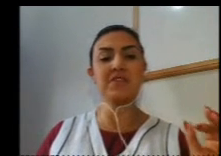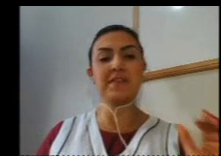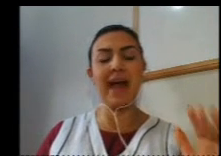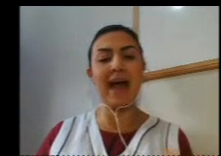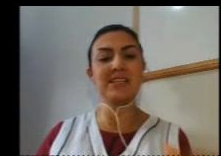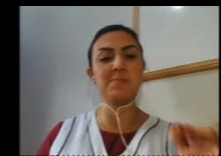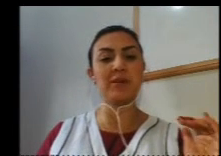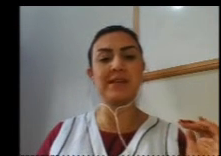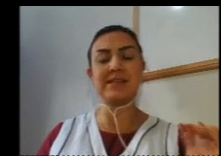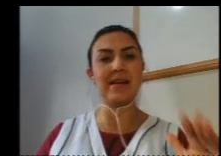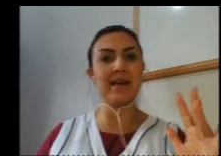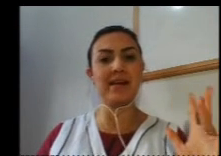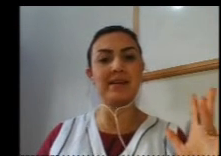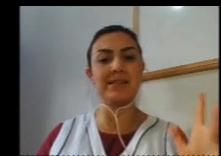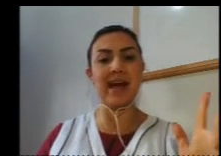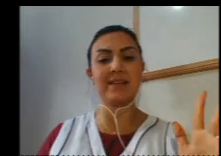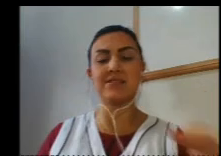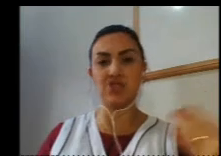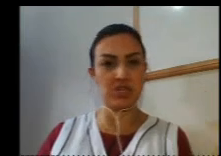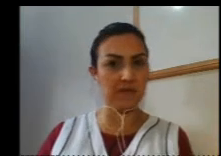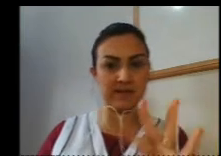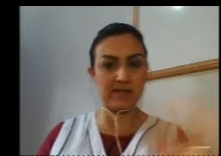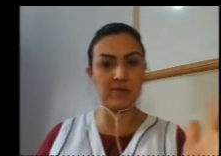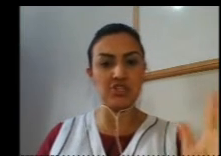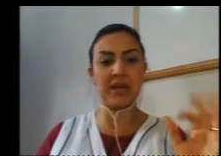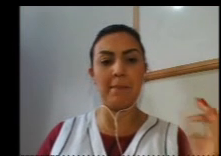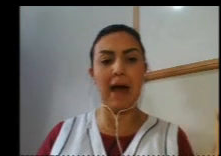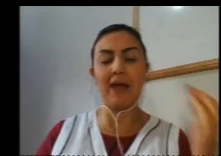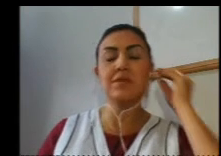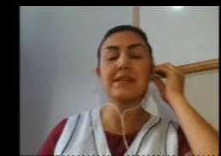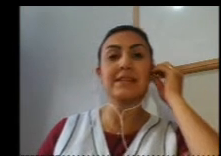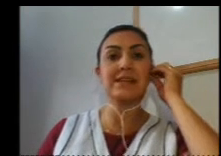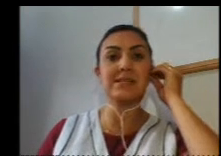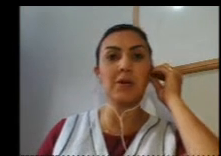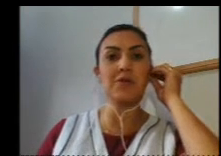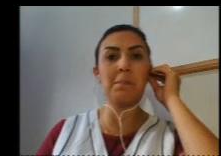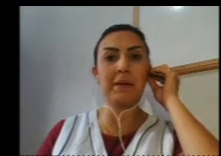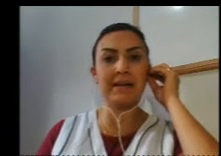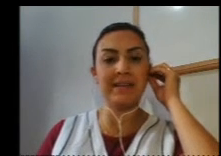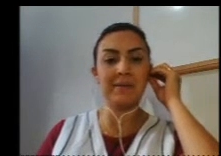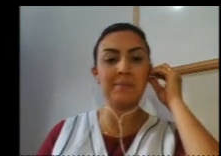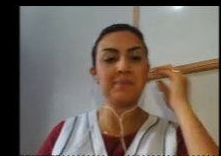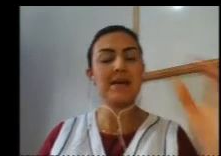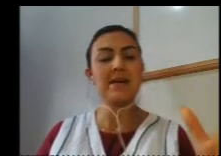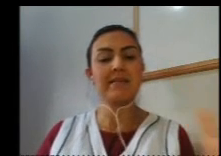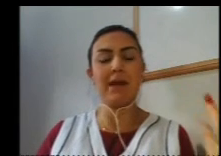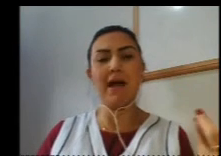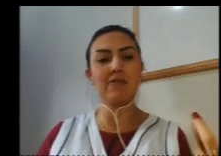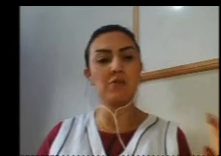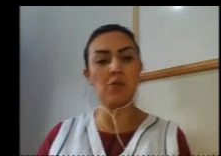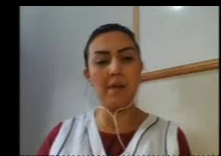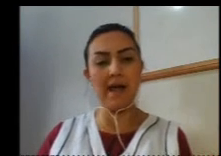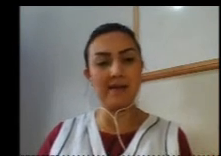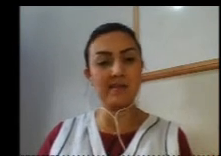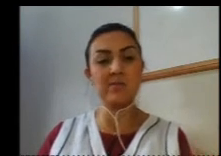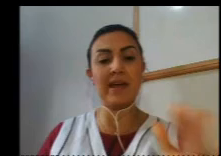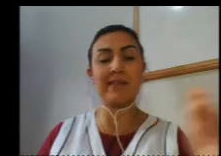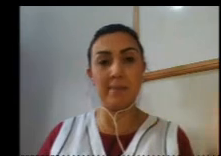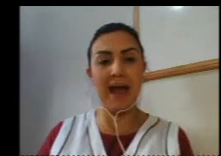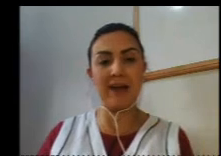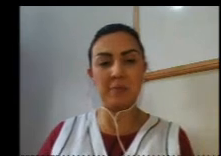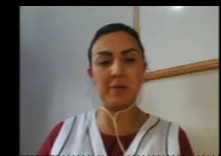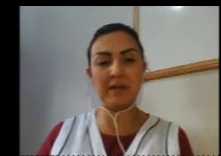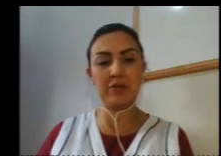Qual atividades podem ser realizadas de diversão e de trabalho na zona urbana? Trabalho no comércio,